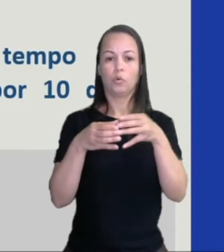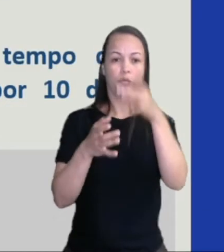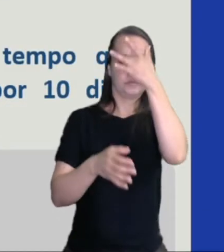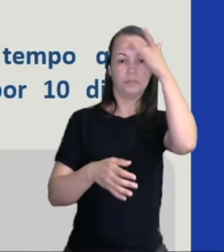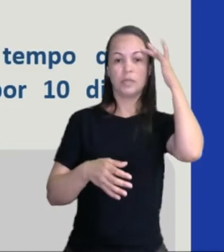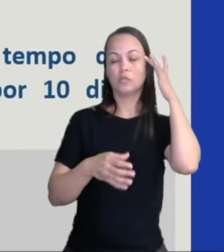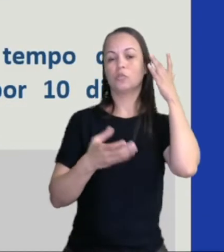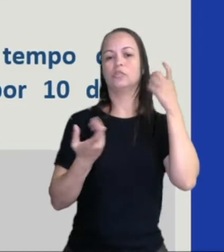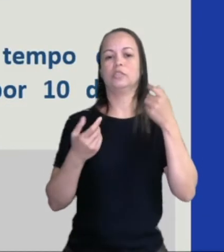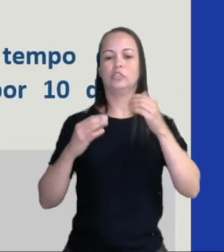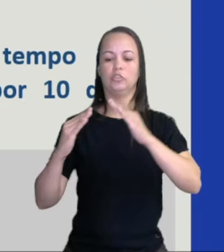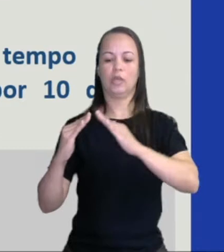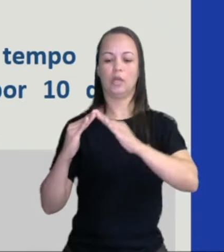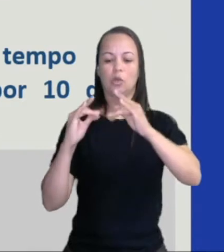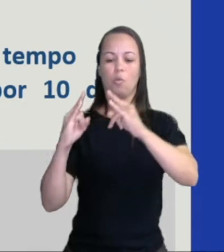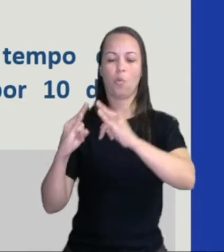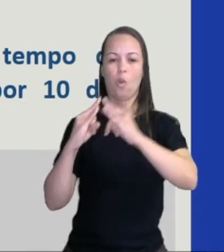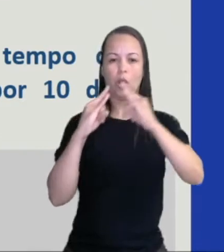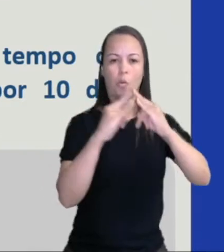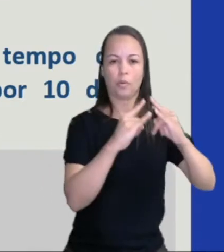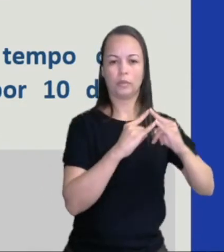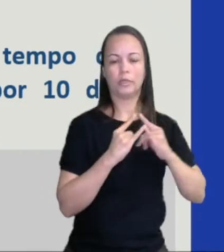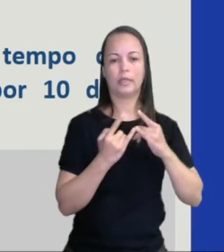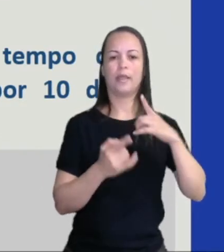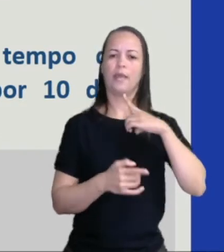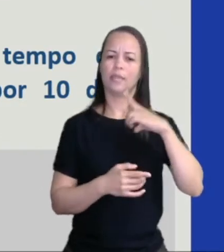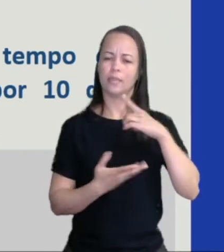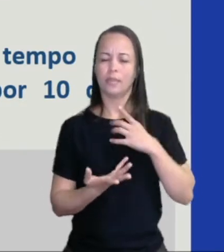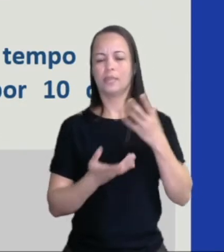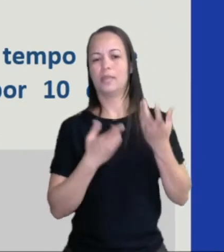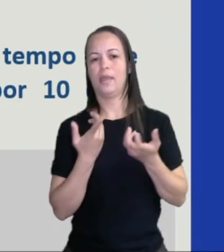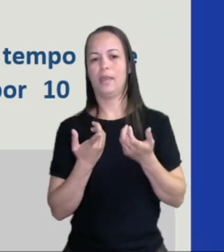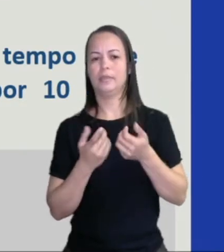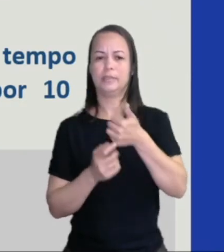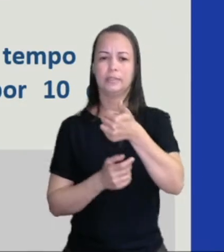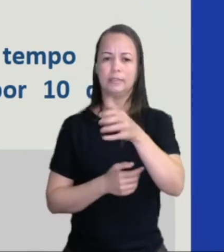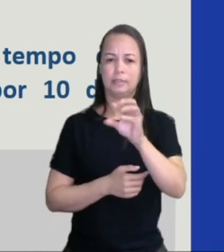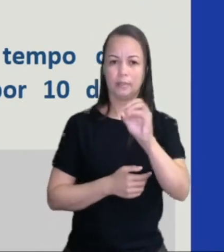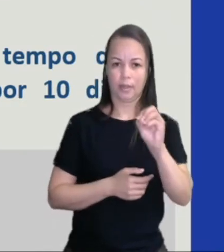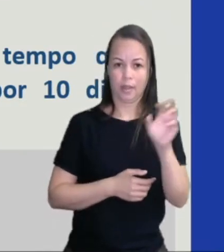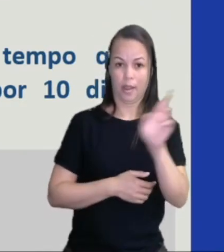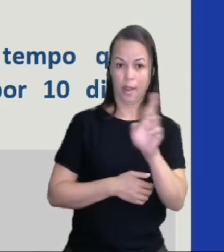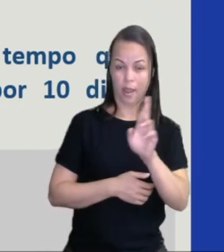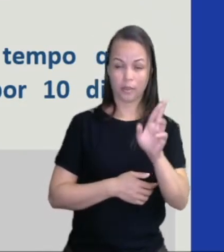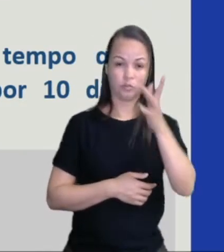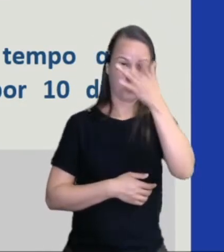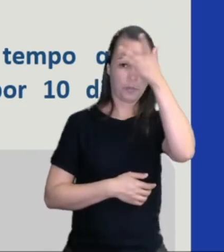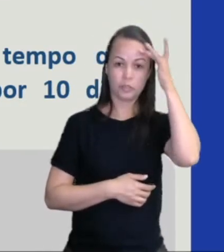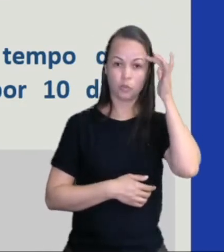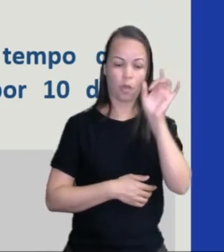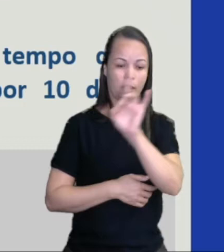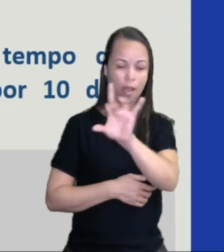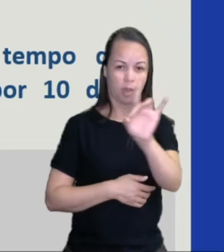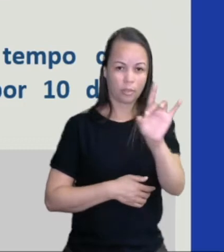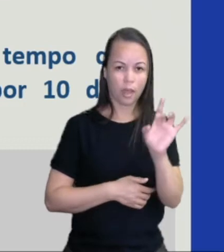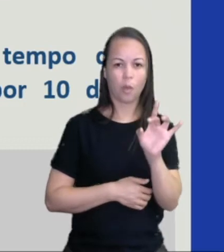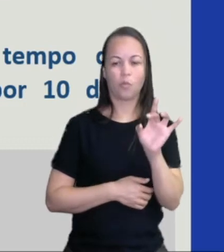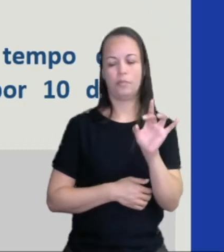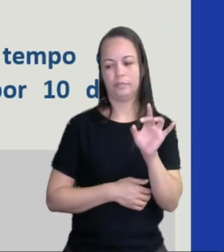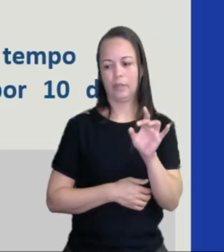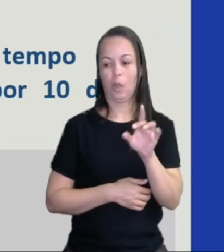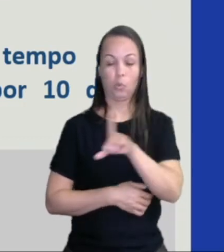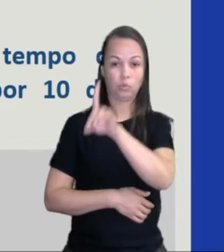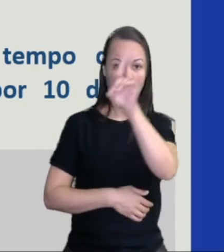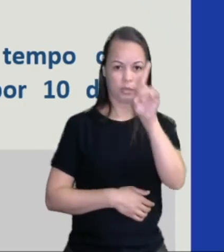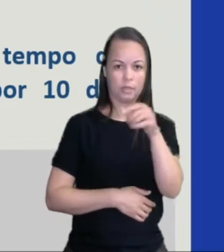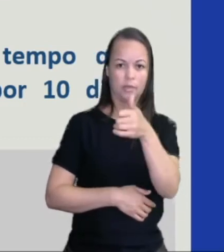instale num acampamento que cobra R$100 a diária por pessoa. A diária individual é de R$100. Então,